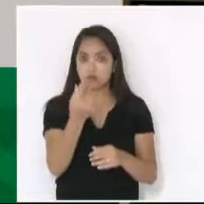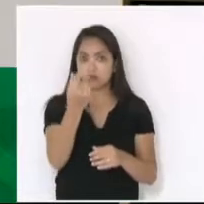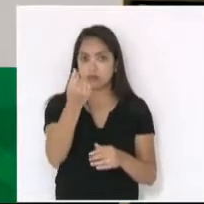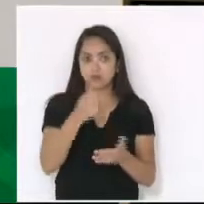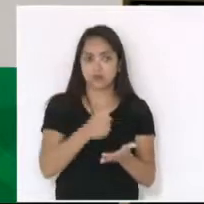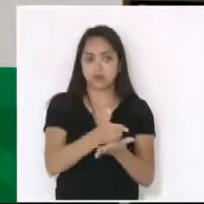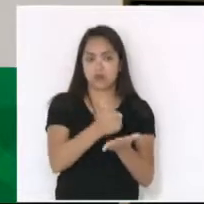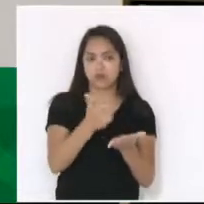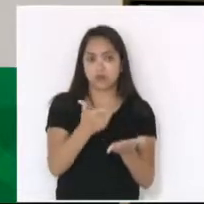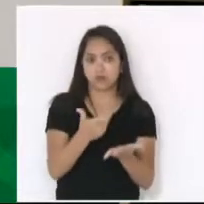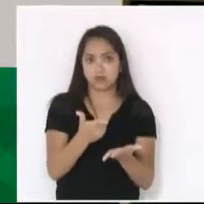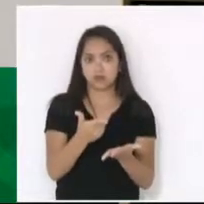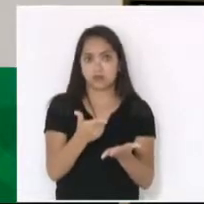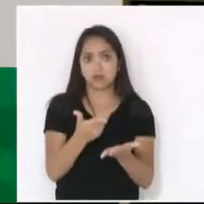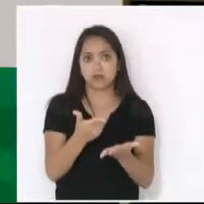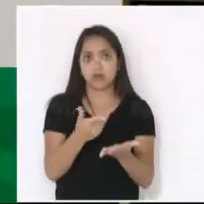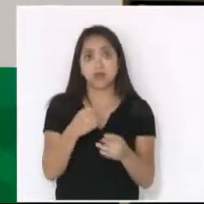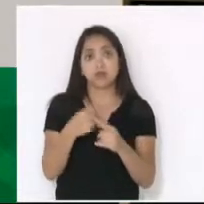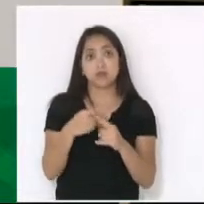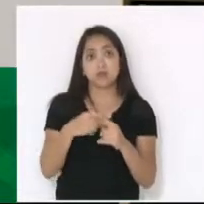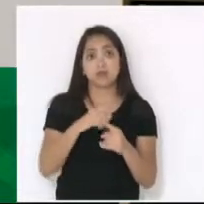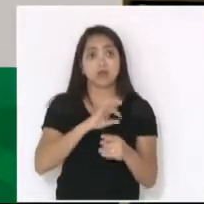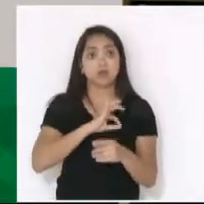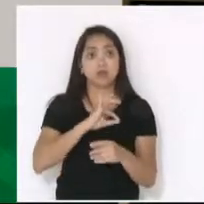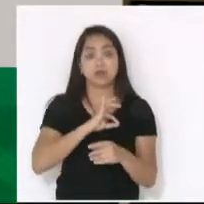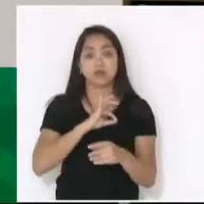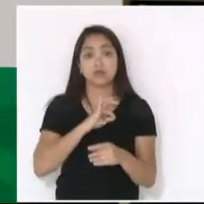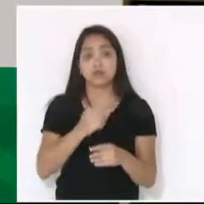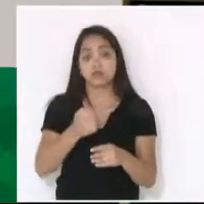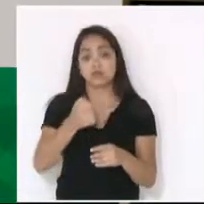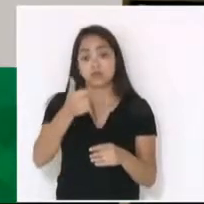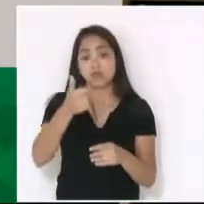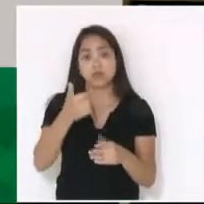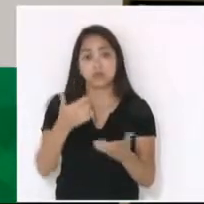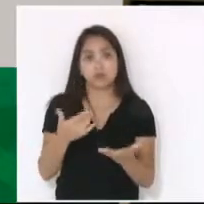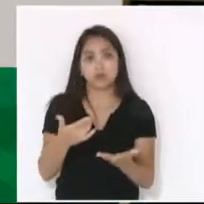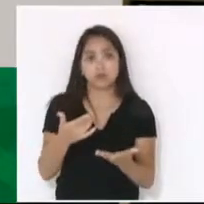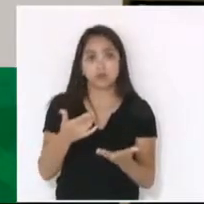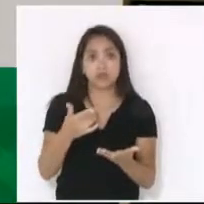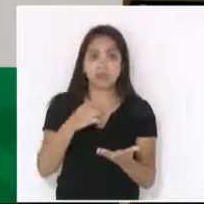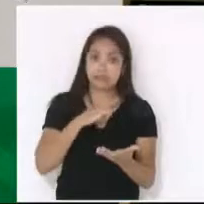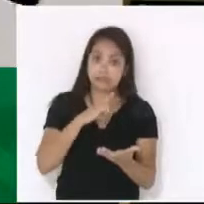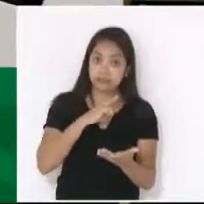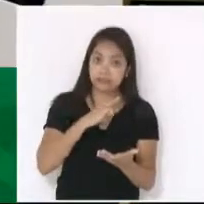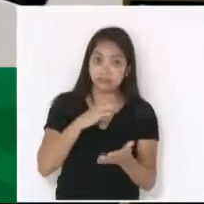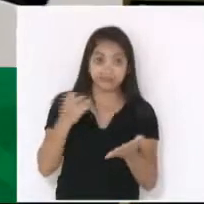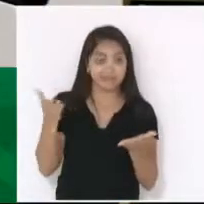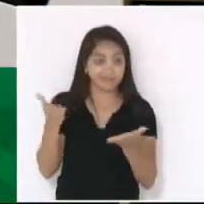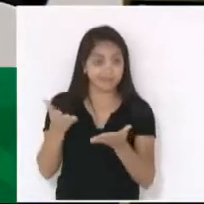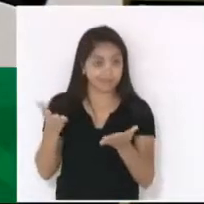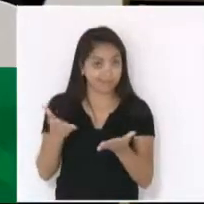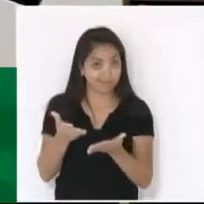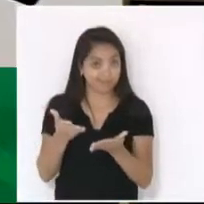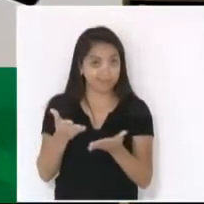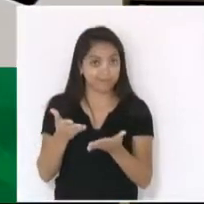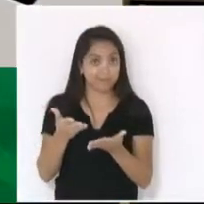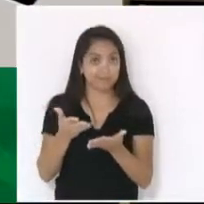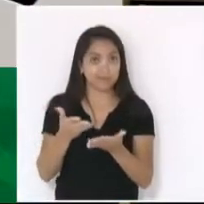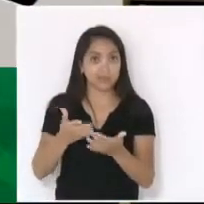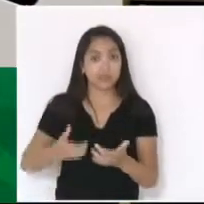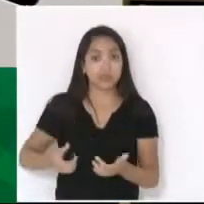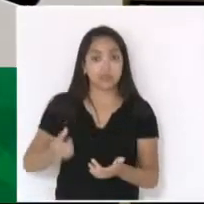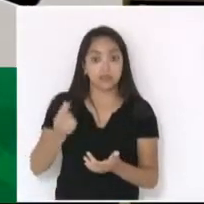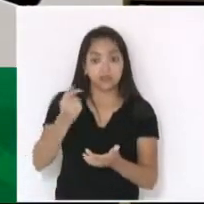é porque a polícia tem pouco punição e tinha que agora com esse esquema de de